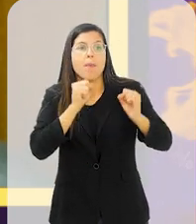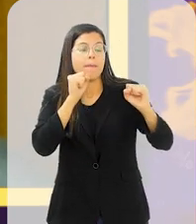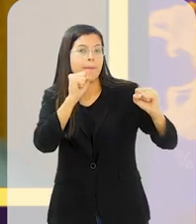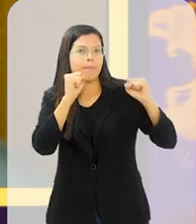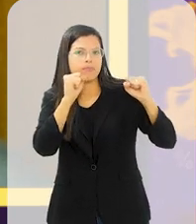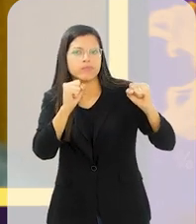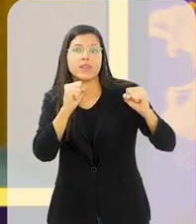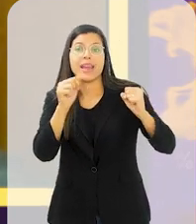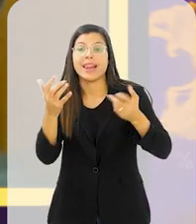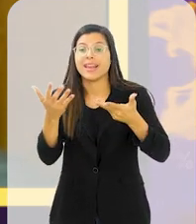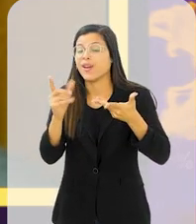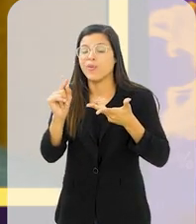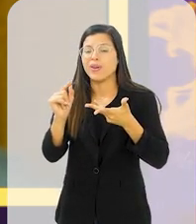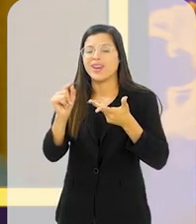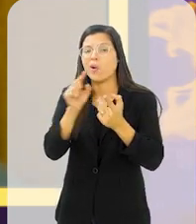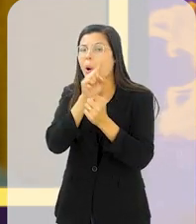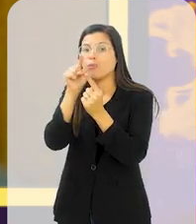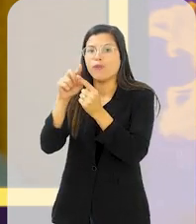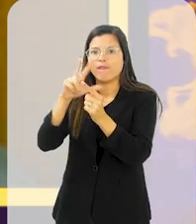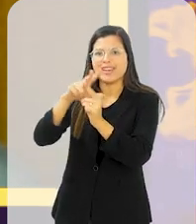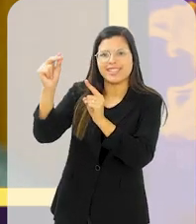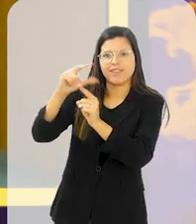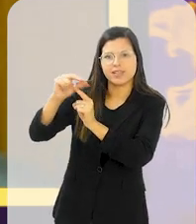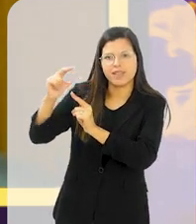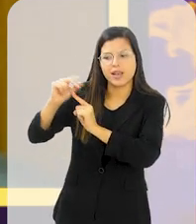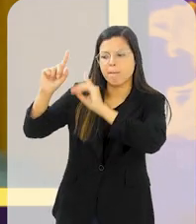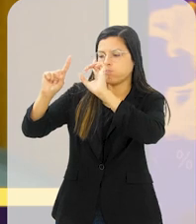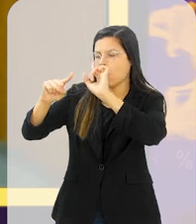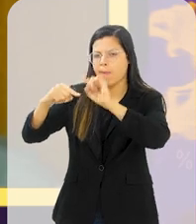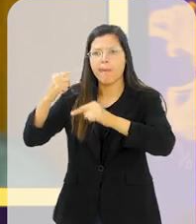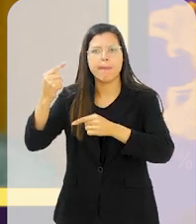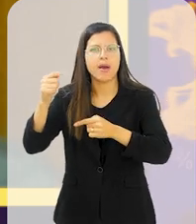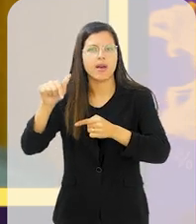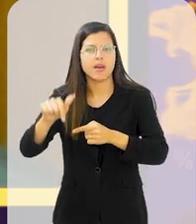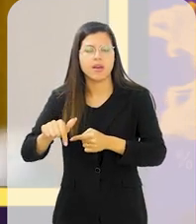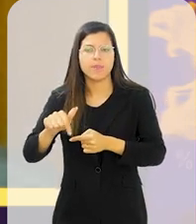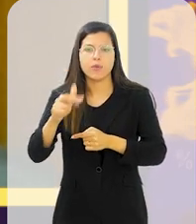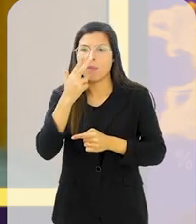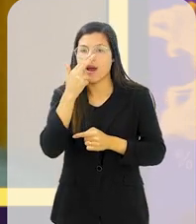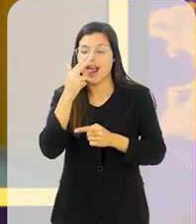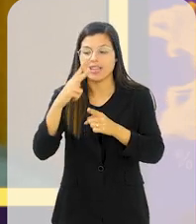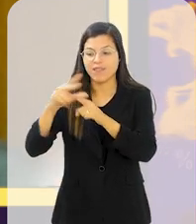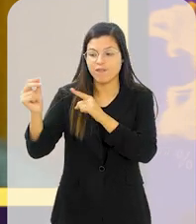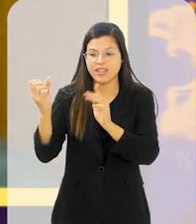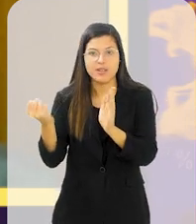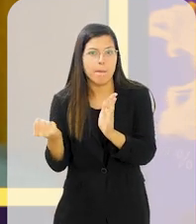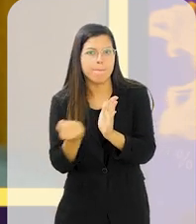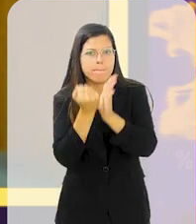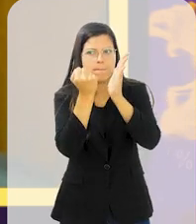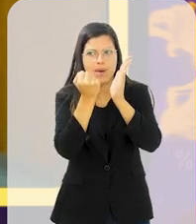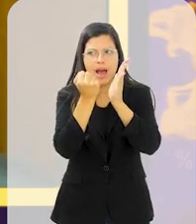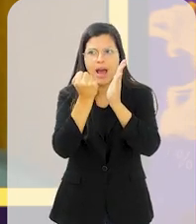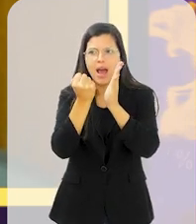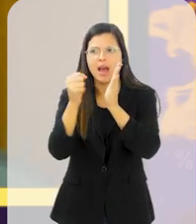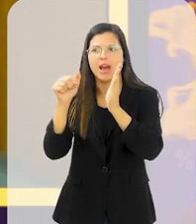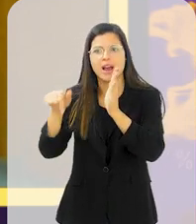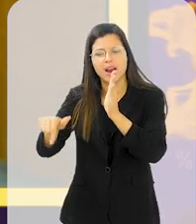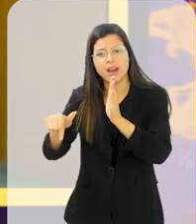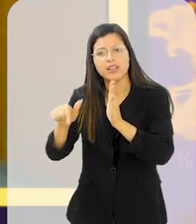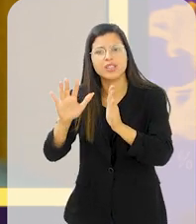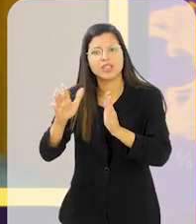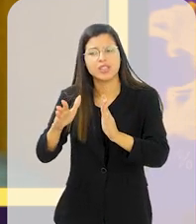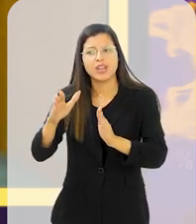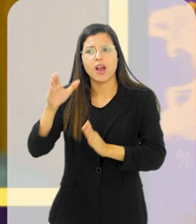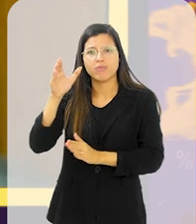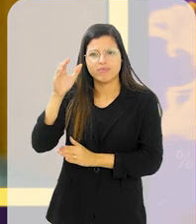futebol, ele é um apaixonado pela vitória, ele quer vencer, ele quer ganhar. Então, aquilo que ganha, marca. Mas você esteve na Coreia do Sul, do